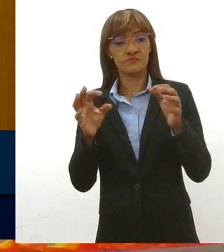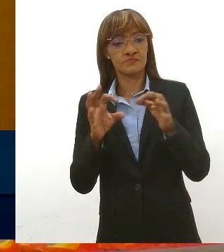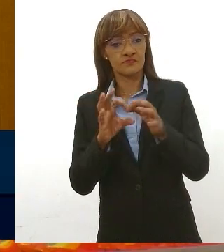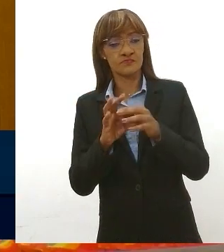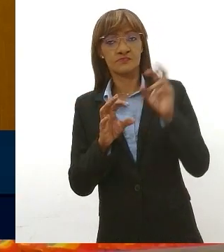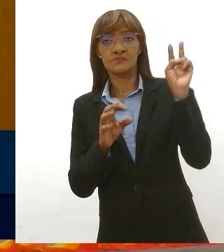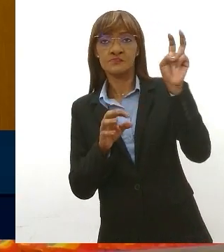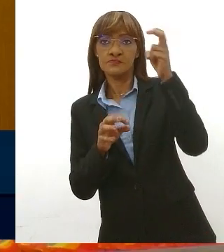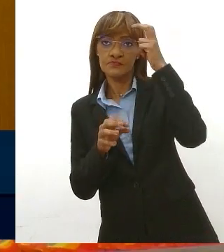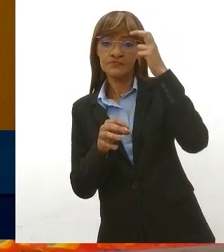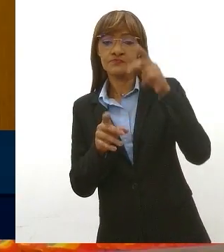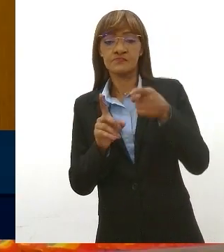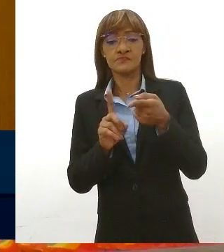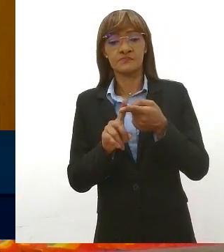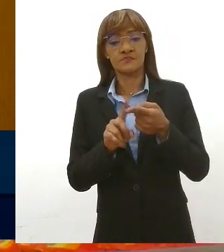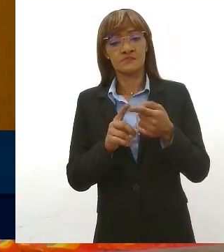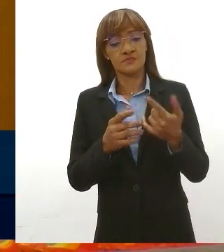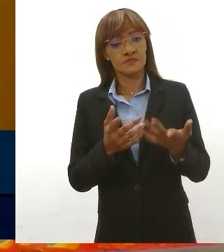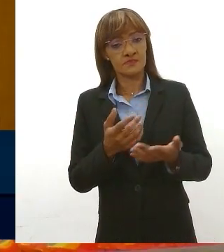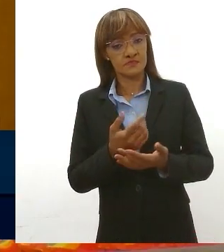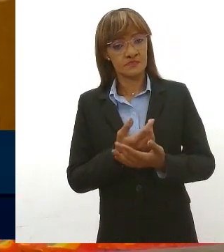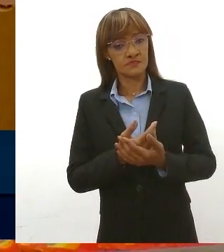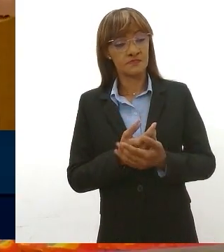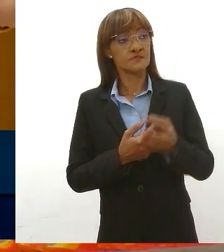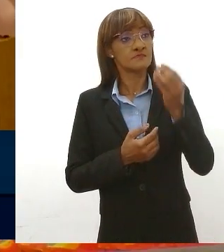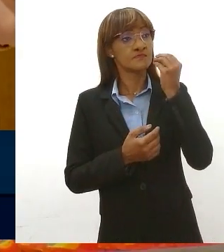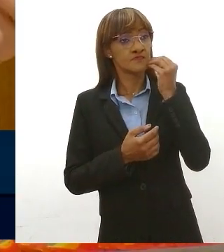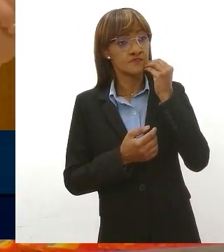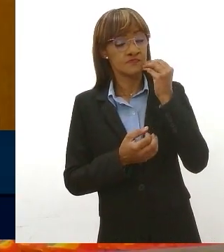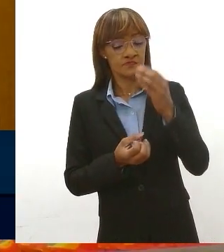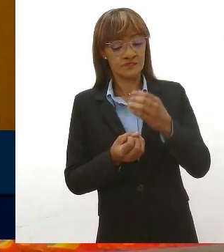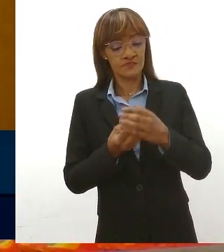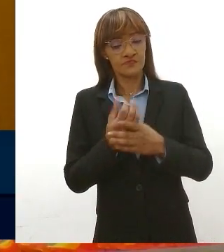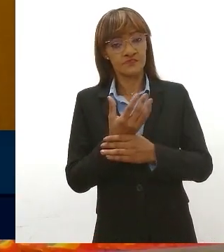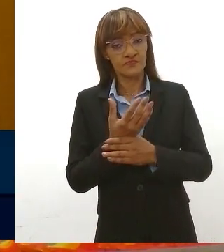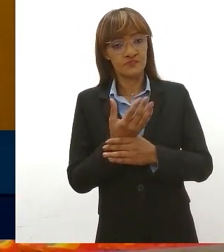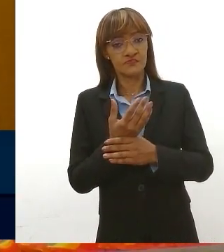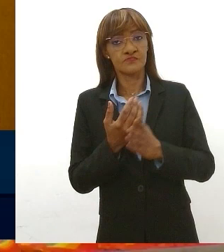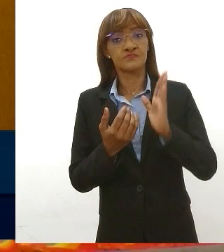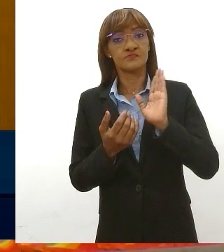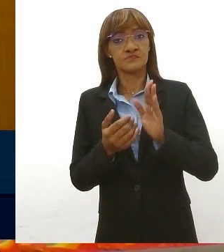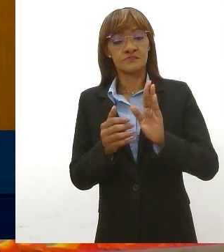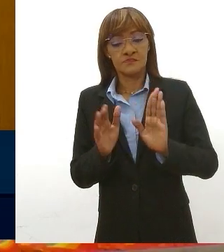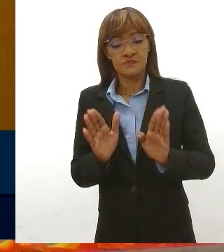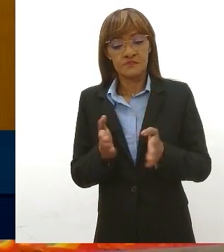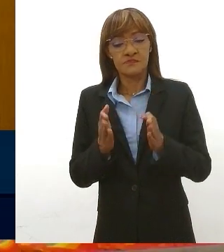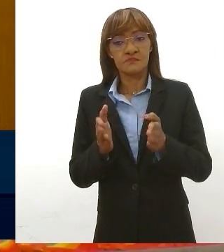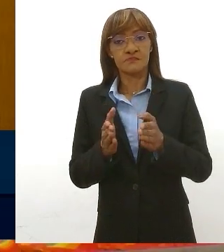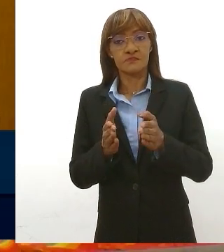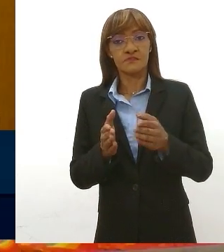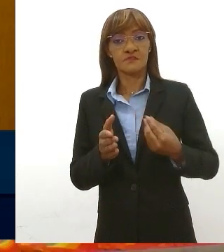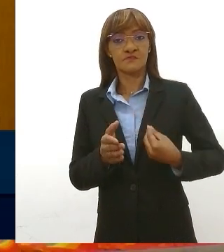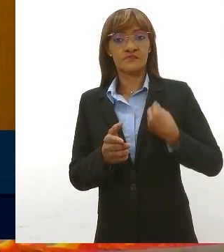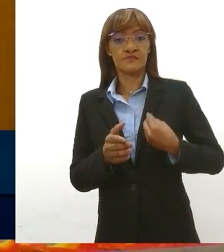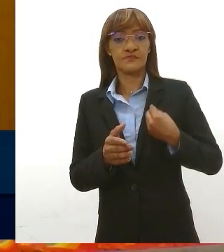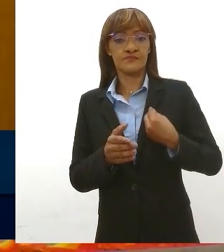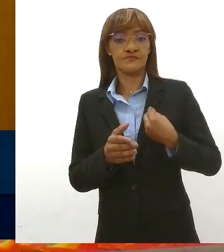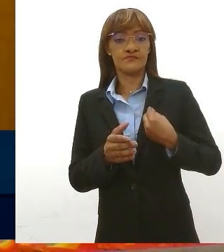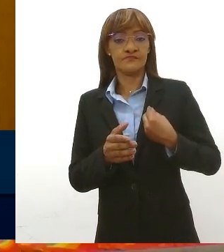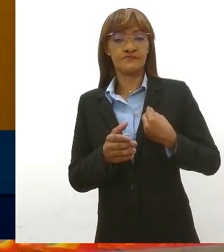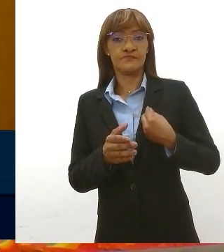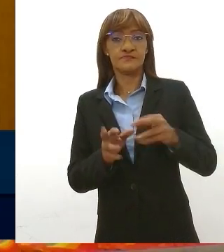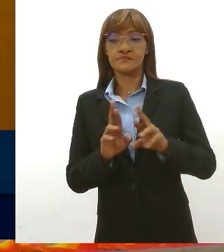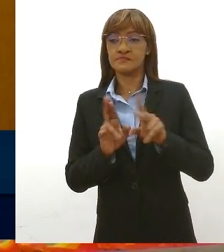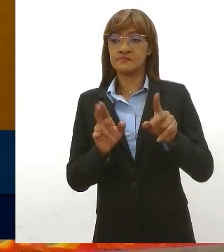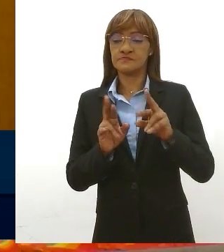há oportunidade, há um destino diferente, né, de muitos jovens, né, de muitas mulheres que